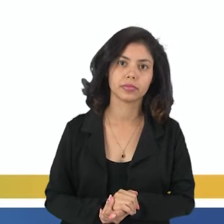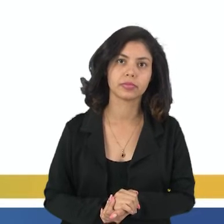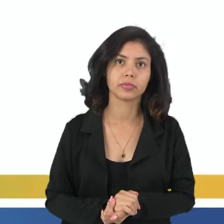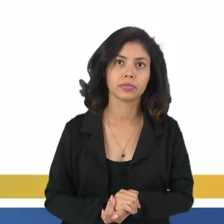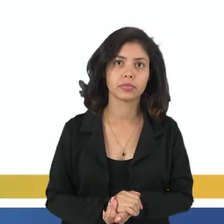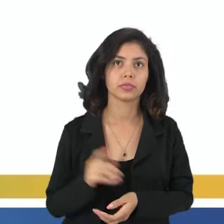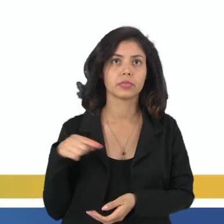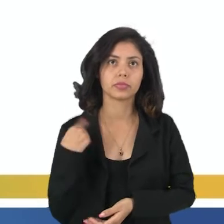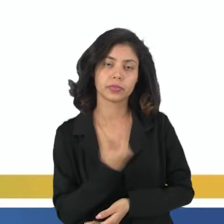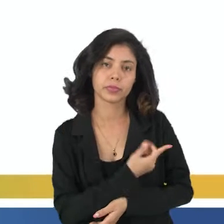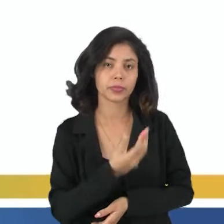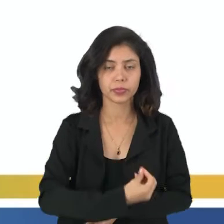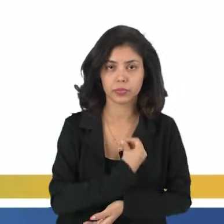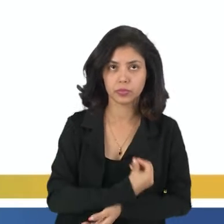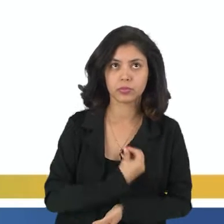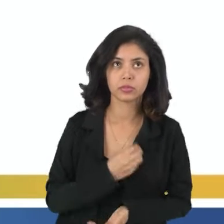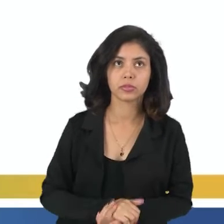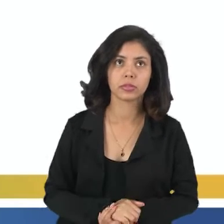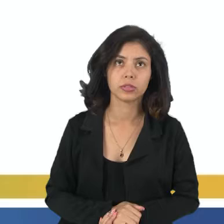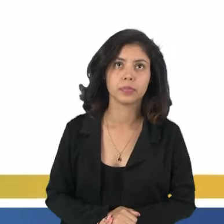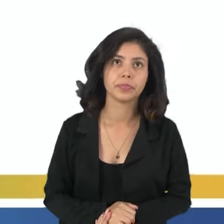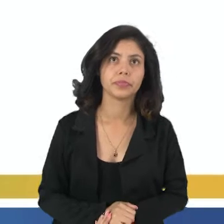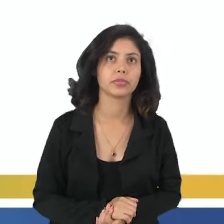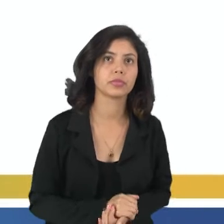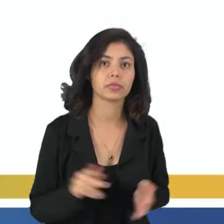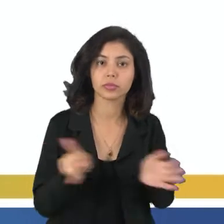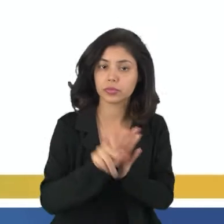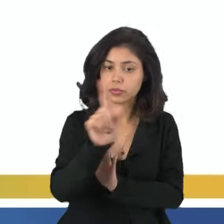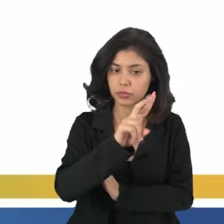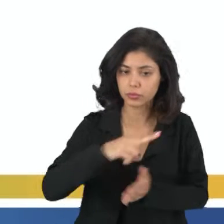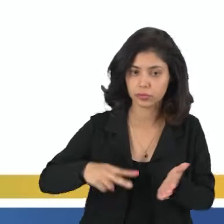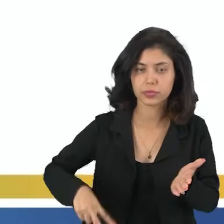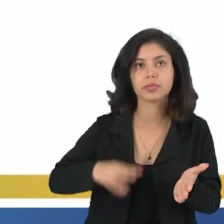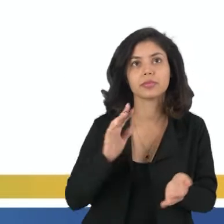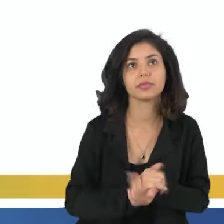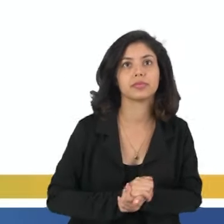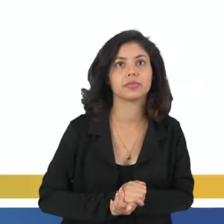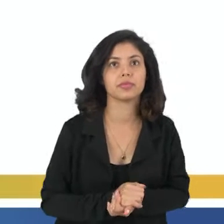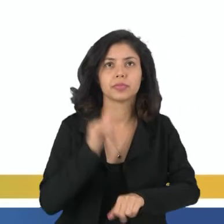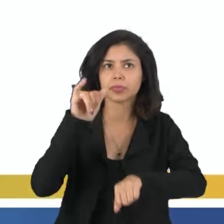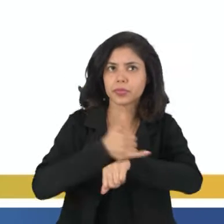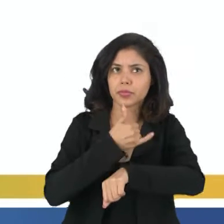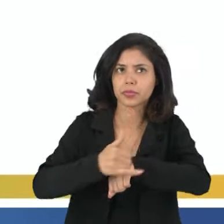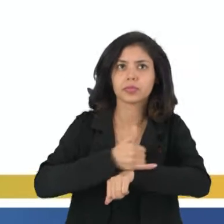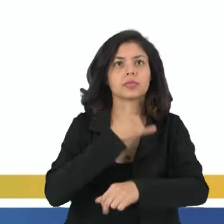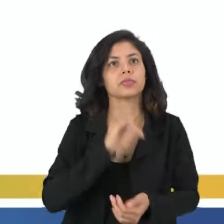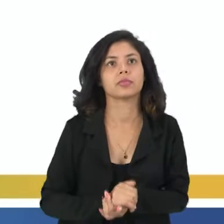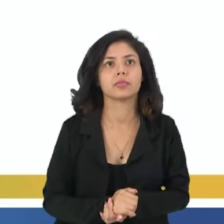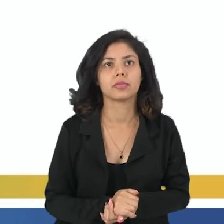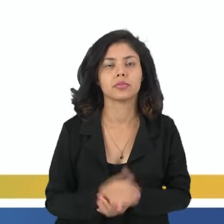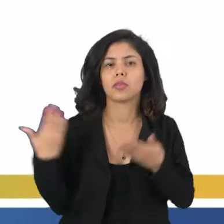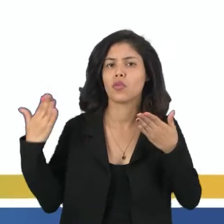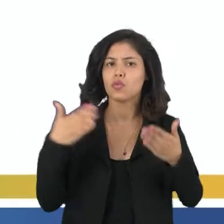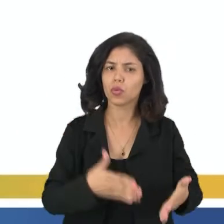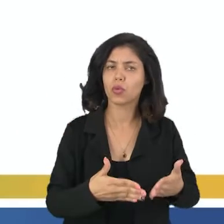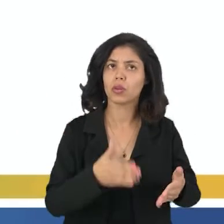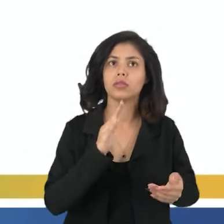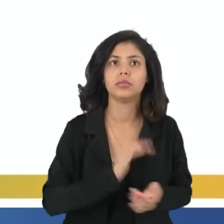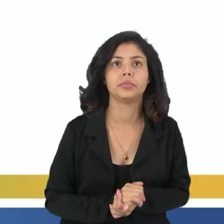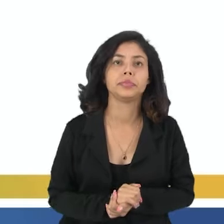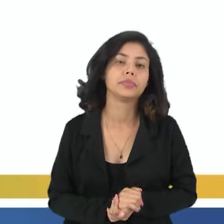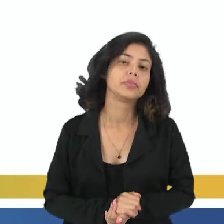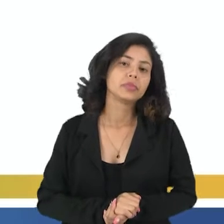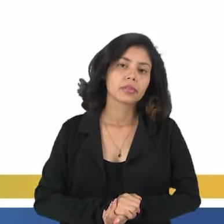rotina e vamos propósitos de leitura né E lá estratégia do em um objetivo